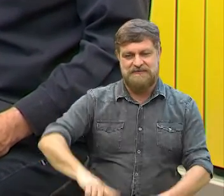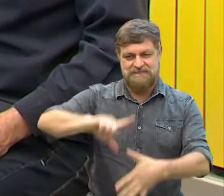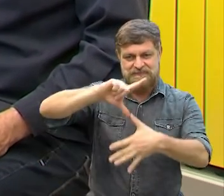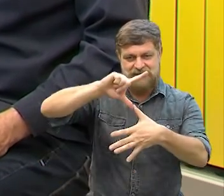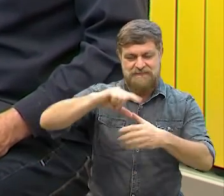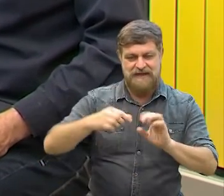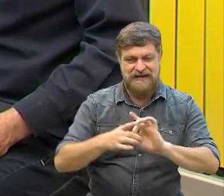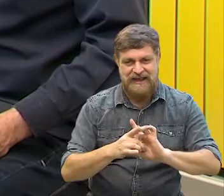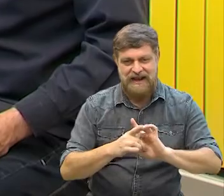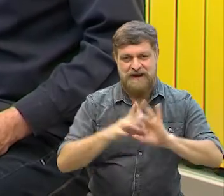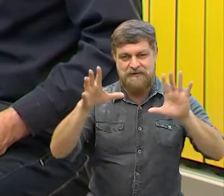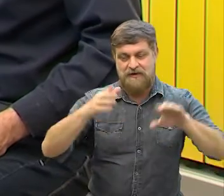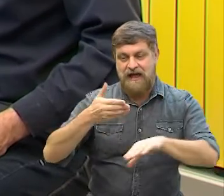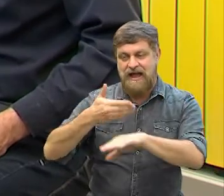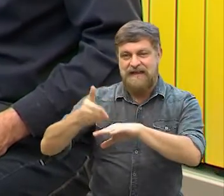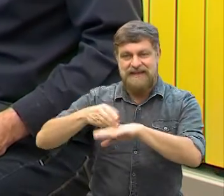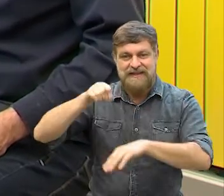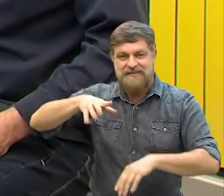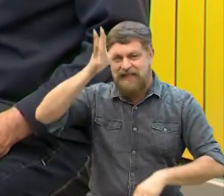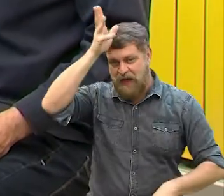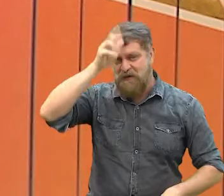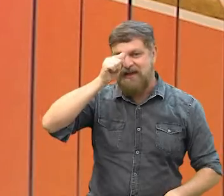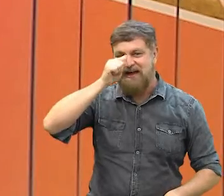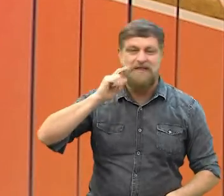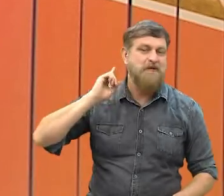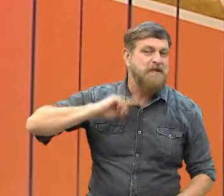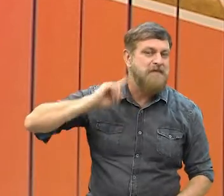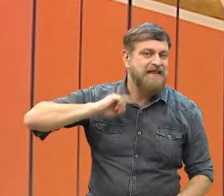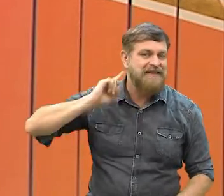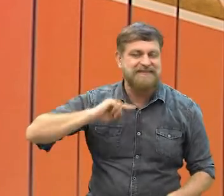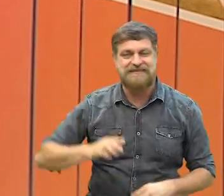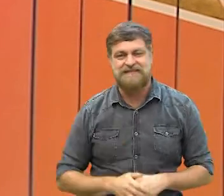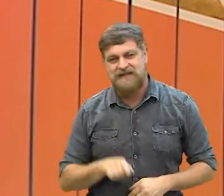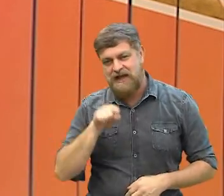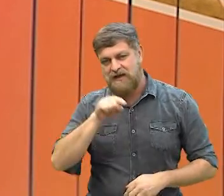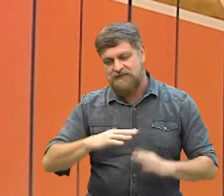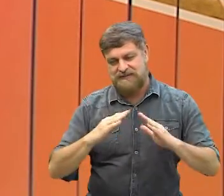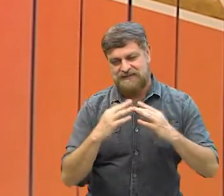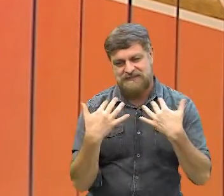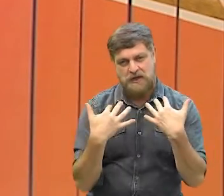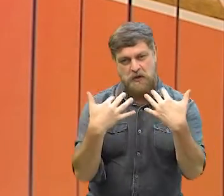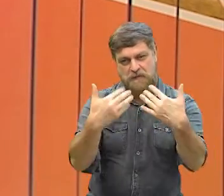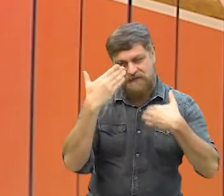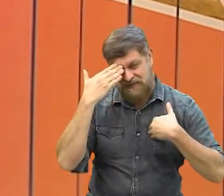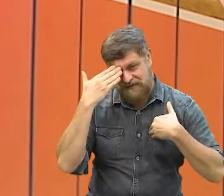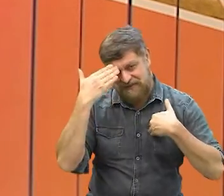da América e agora treinando o Atlético Mineiro. A você aí de casa, muito obrigado pela sua